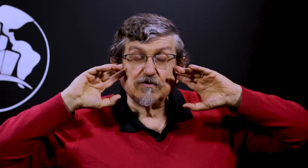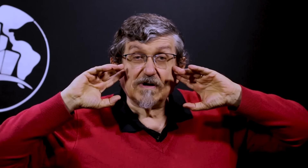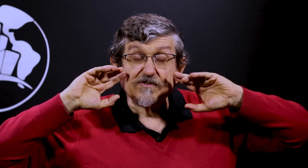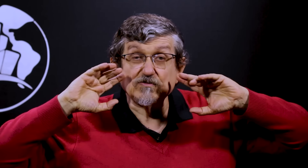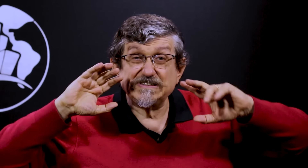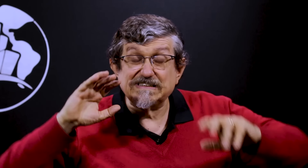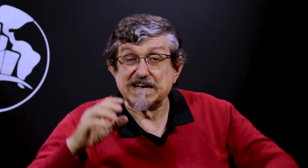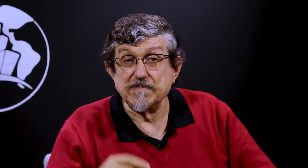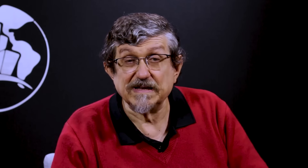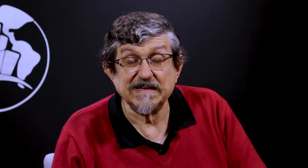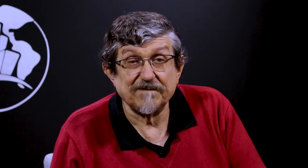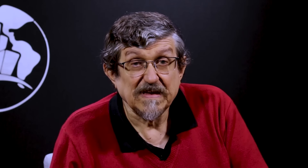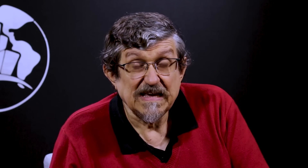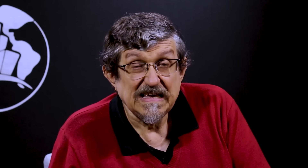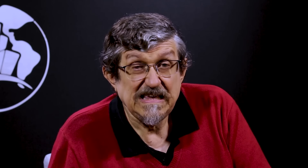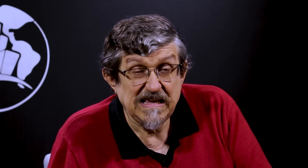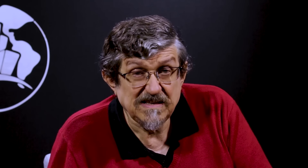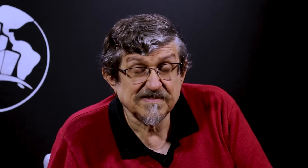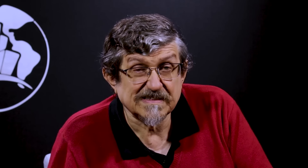essa situação de tremenda